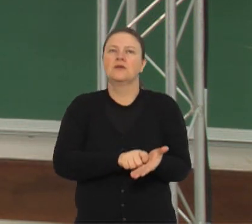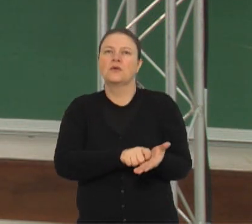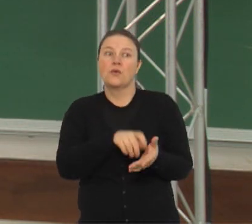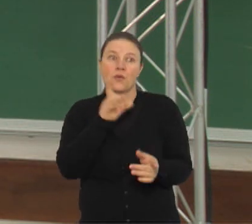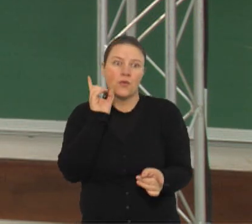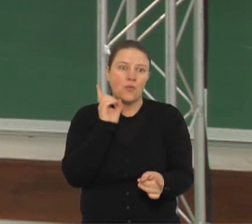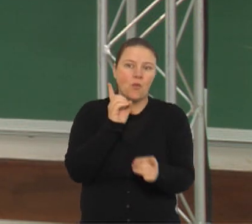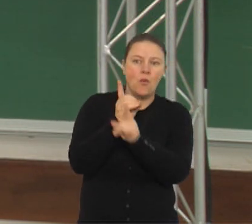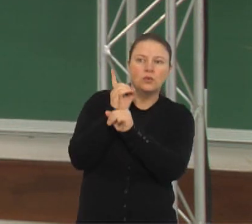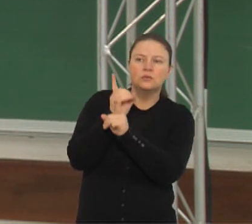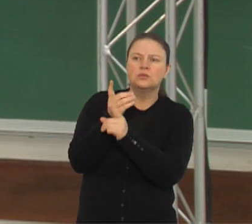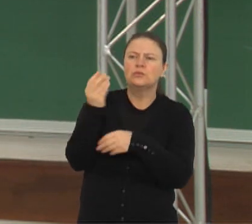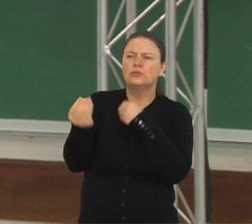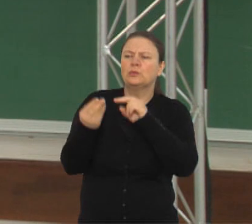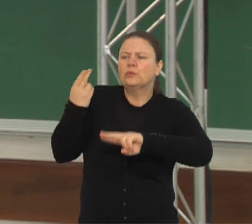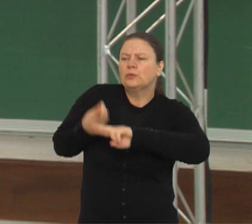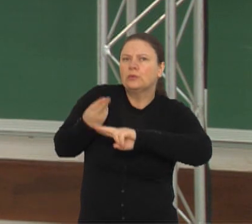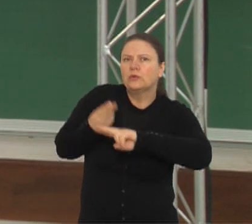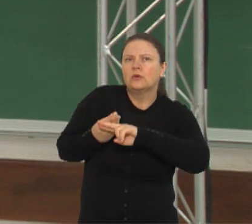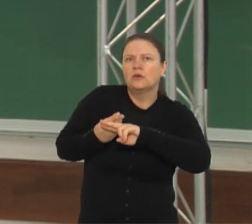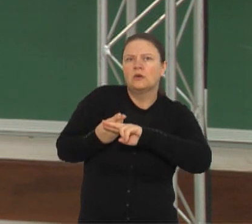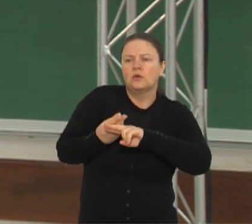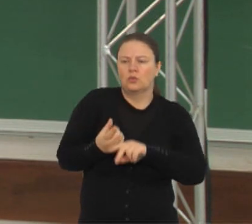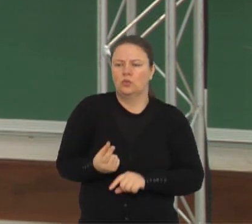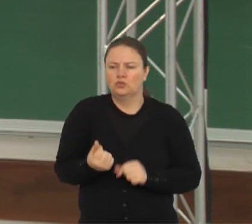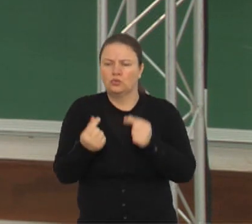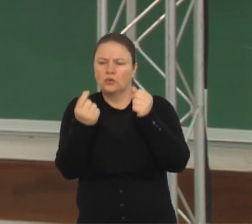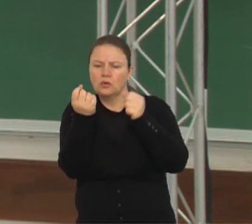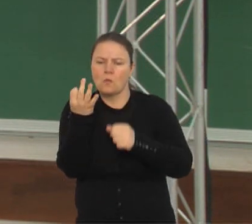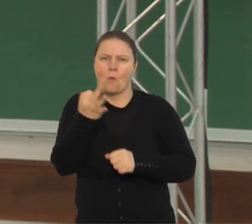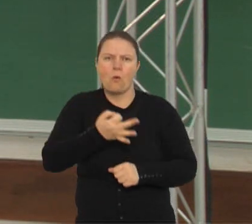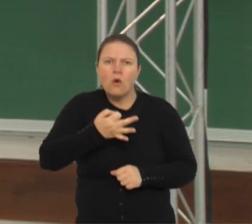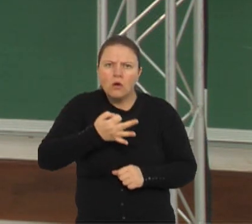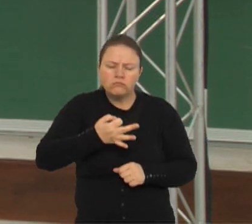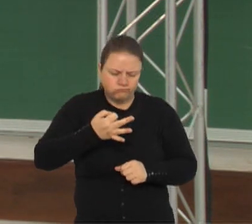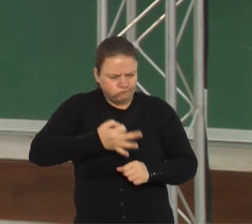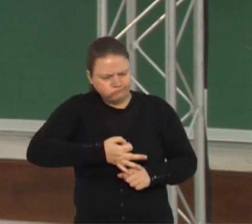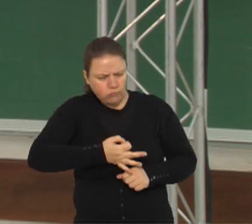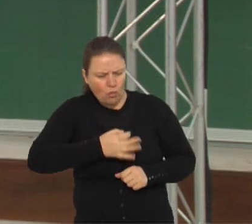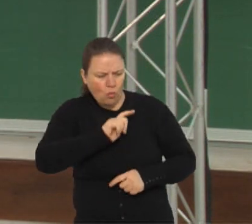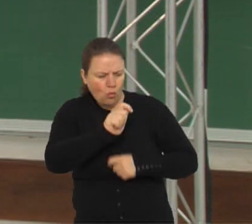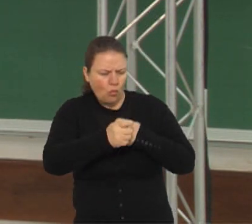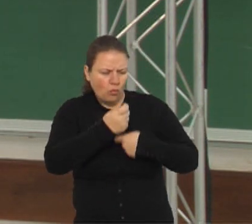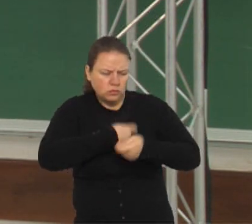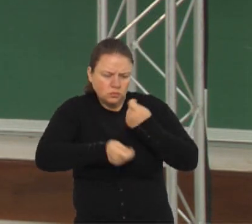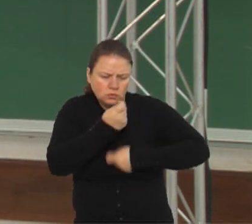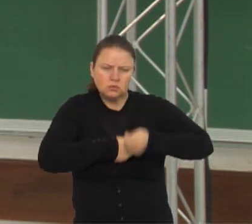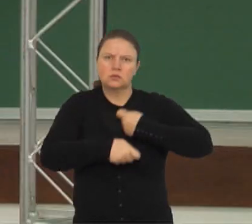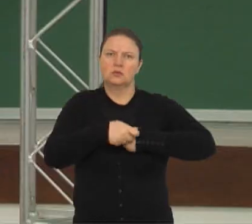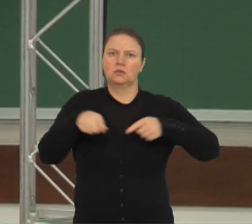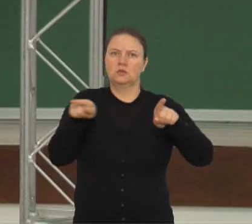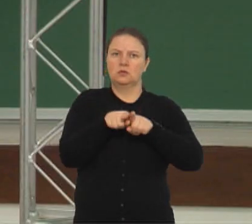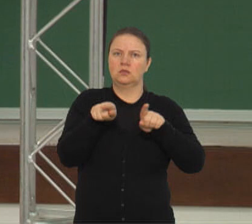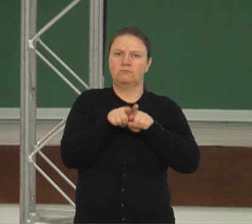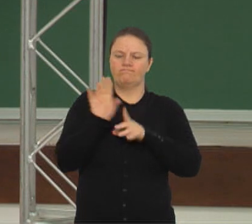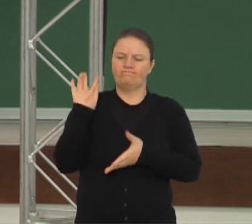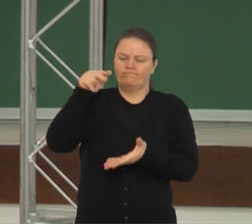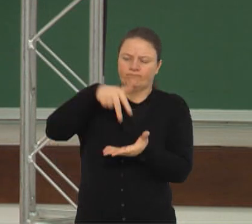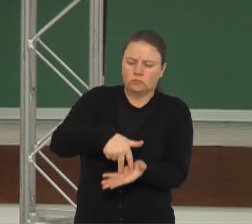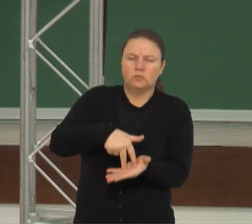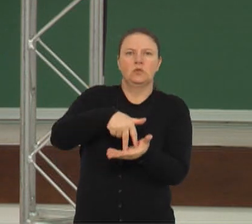a lei escrita, a cidadania e a consolidação da democracia. Veja que